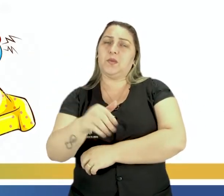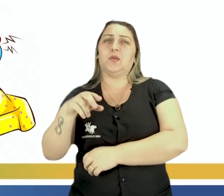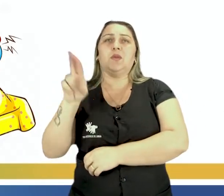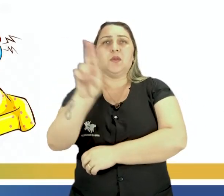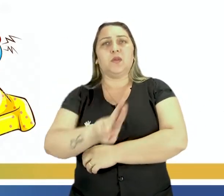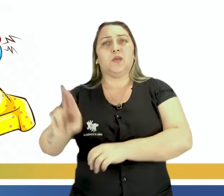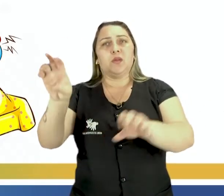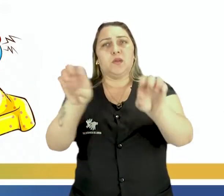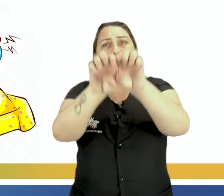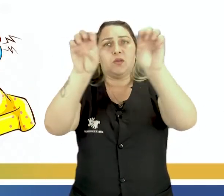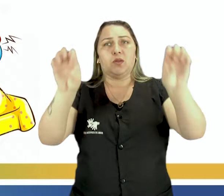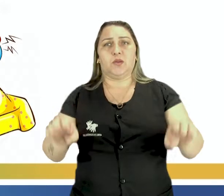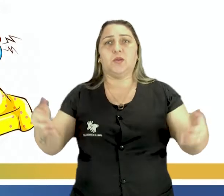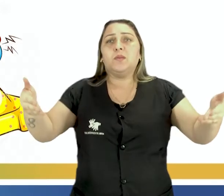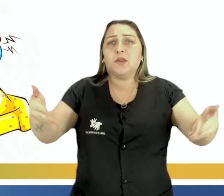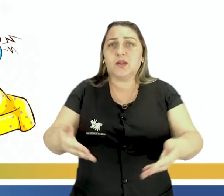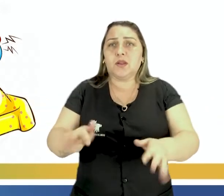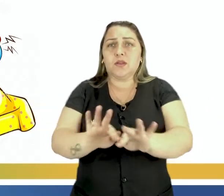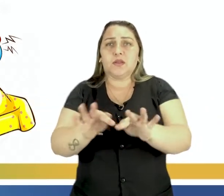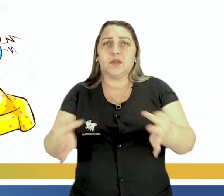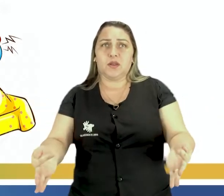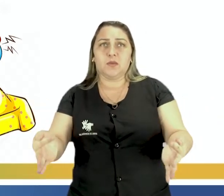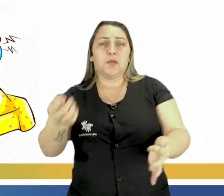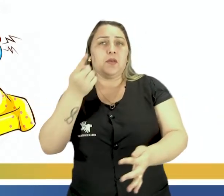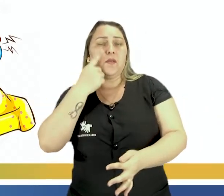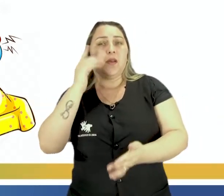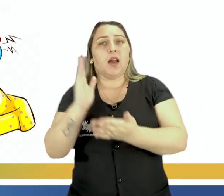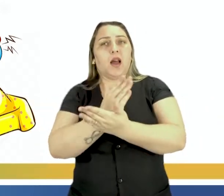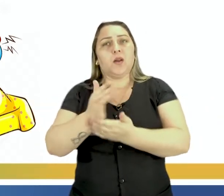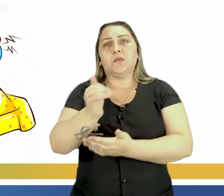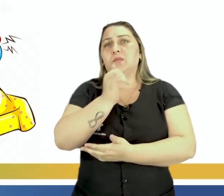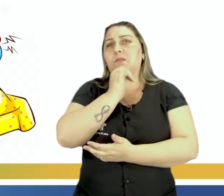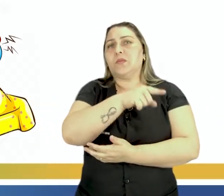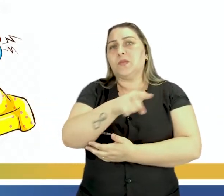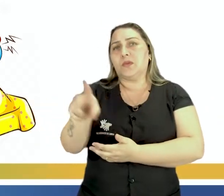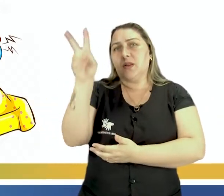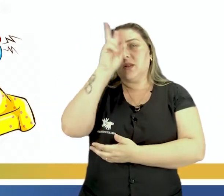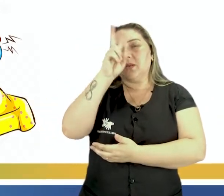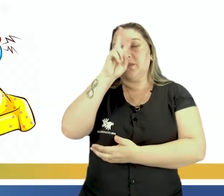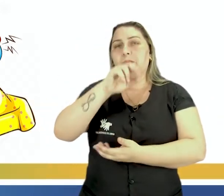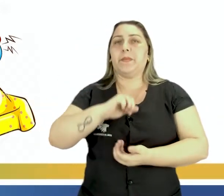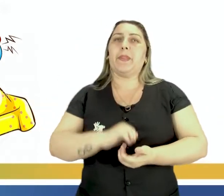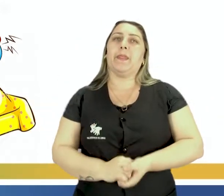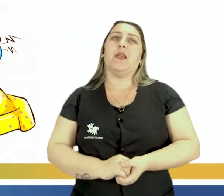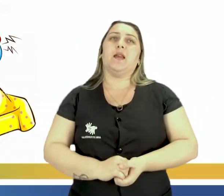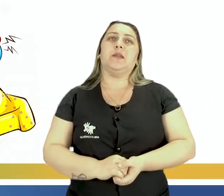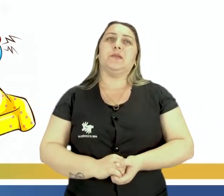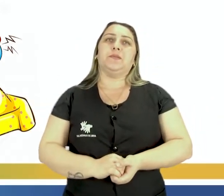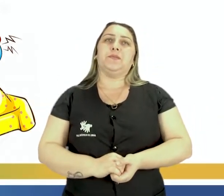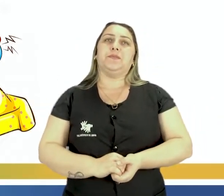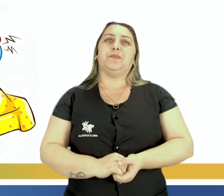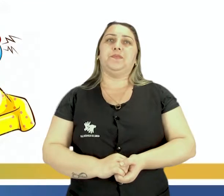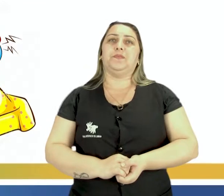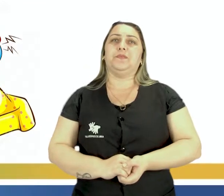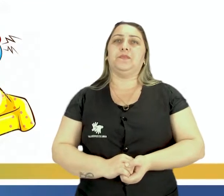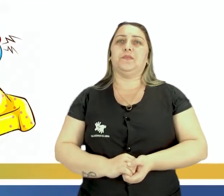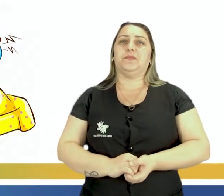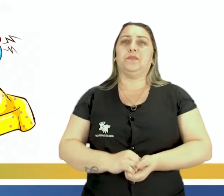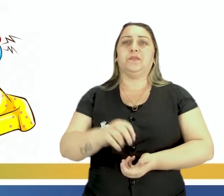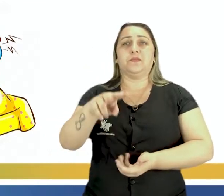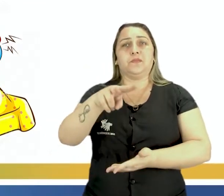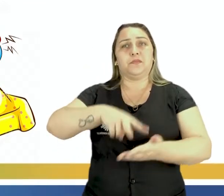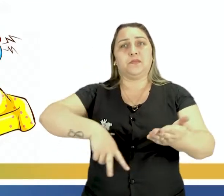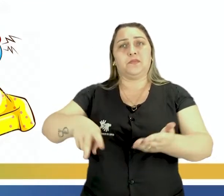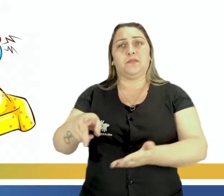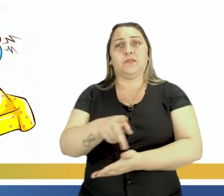usamos a estrutura do presente simples. Então, vamos ver alguns exemplos para vocês relembrarem aí. I wake up early